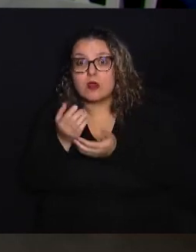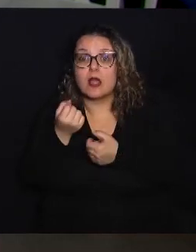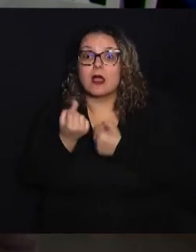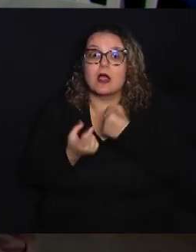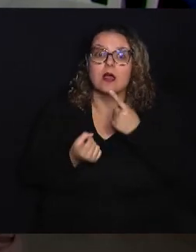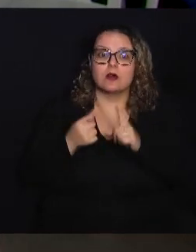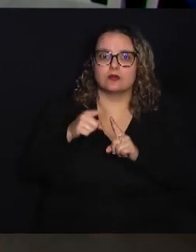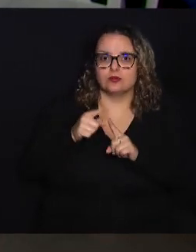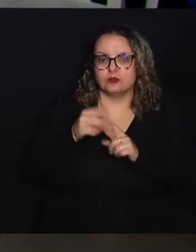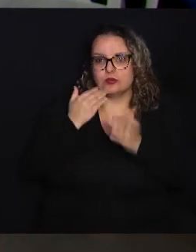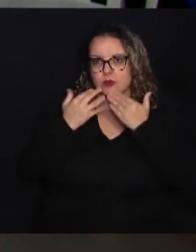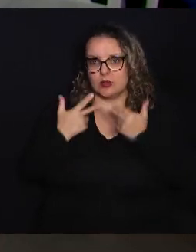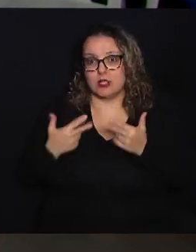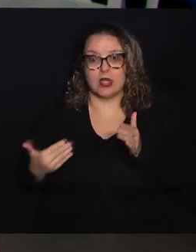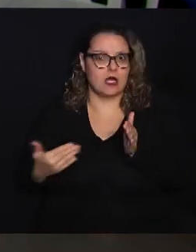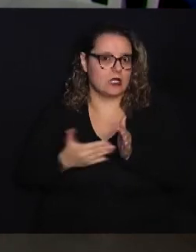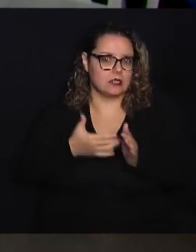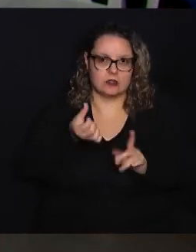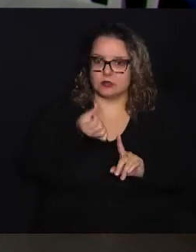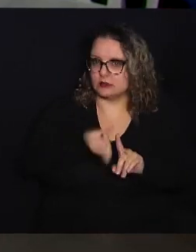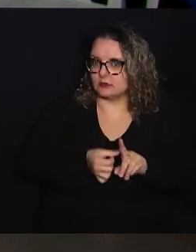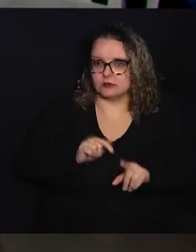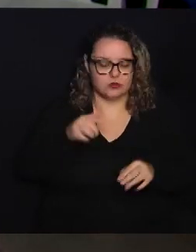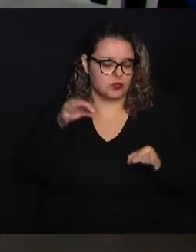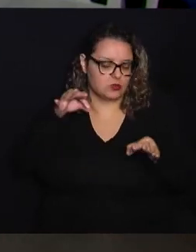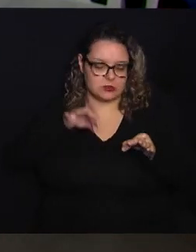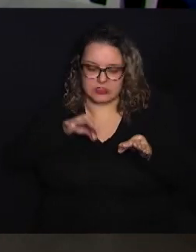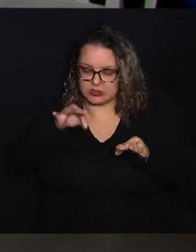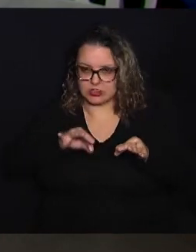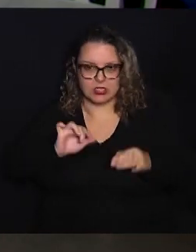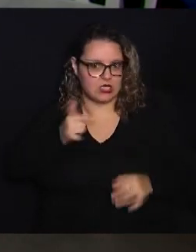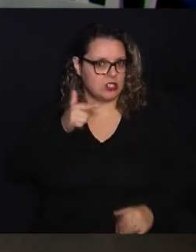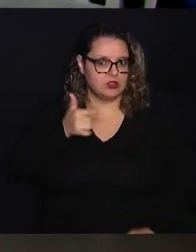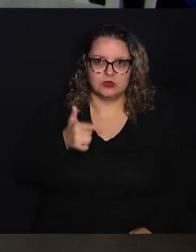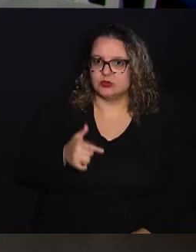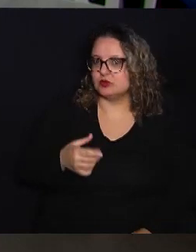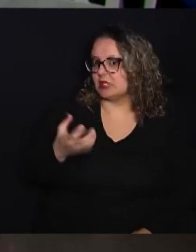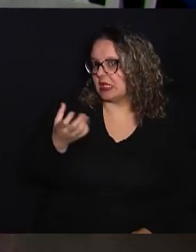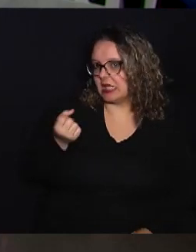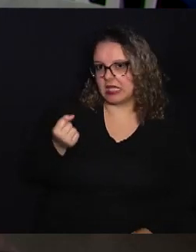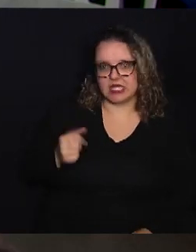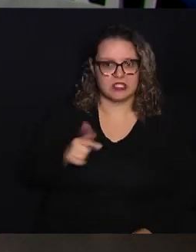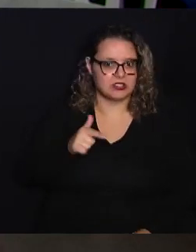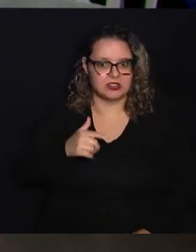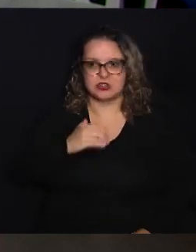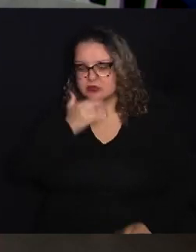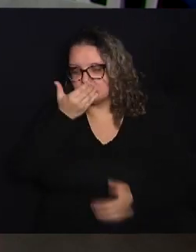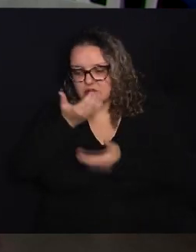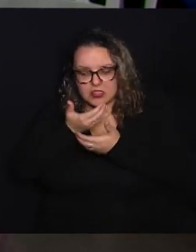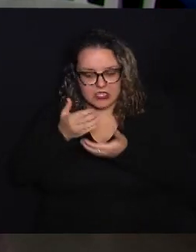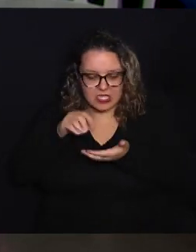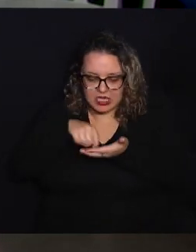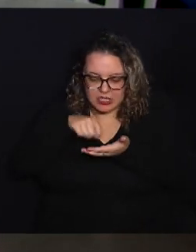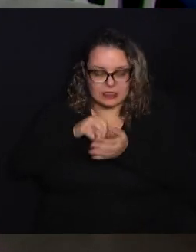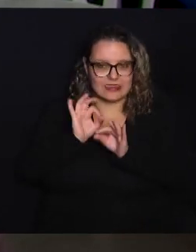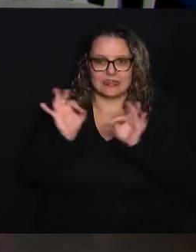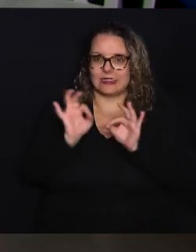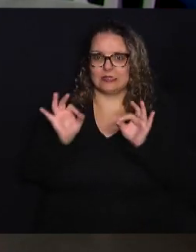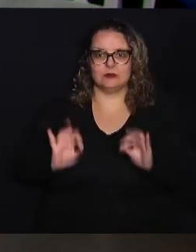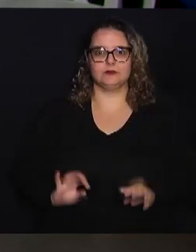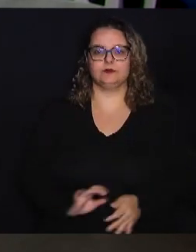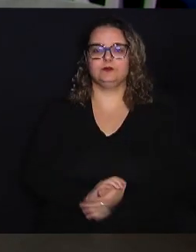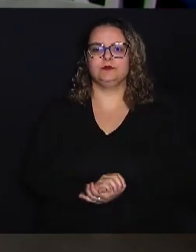introduzir algum tipo de alimentação Então até os se meses não tem chazinho não tem outro tipo de leite não tem maçã